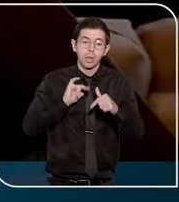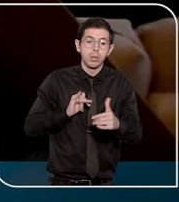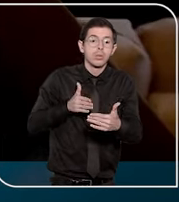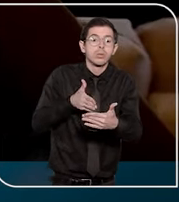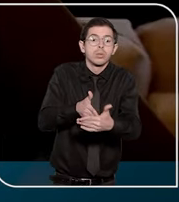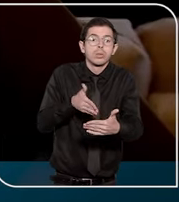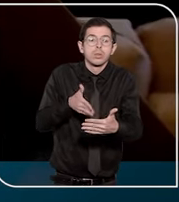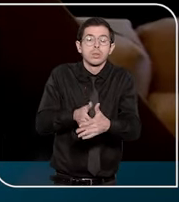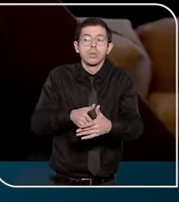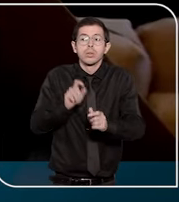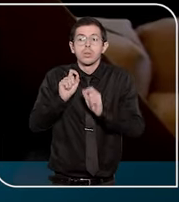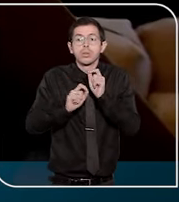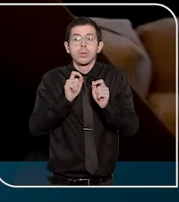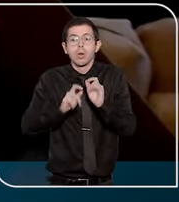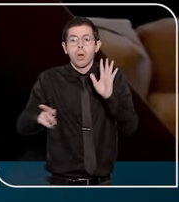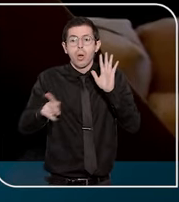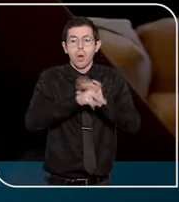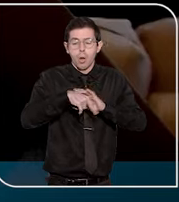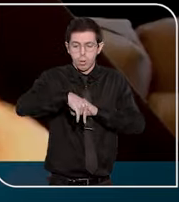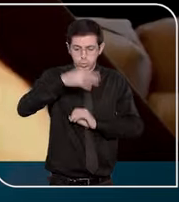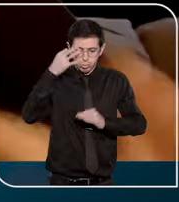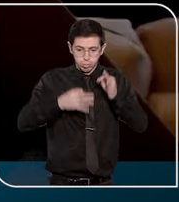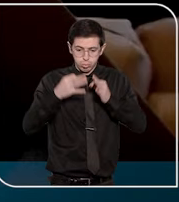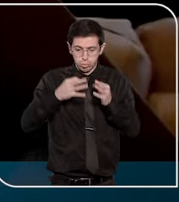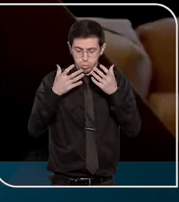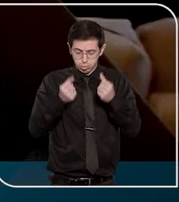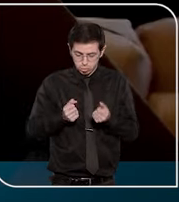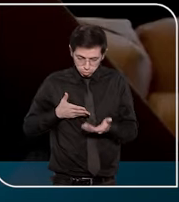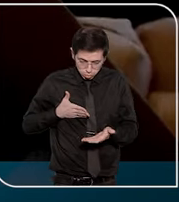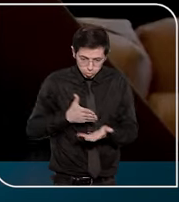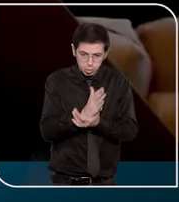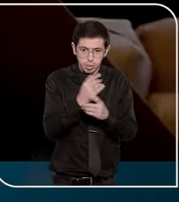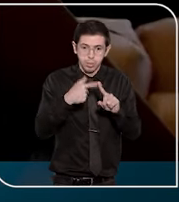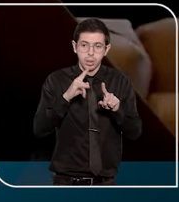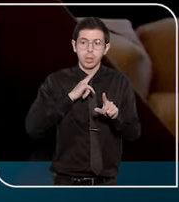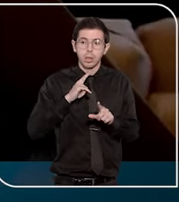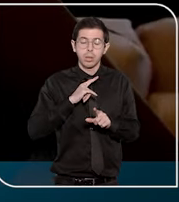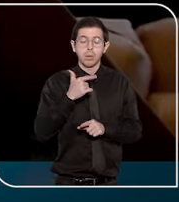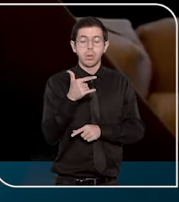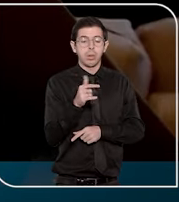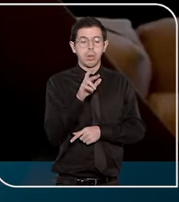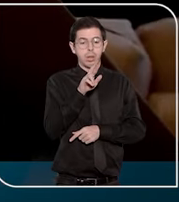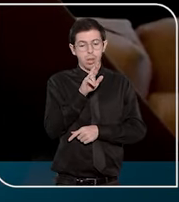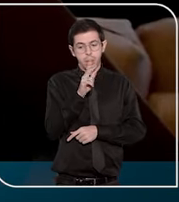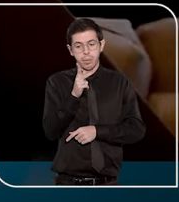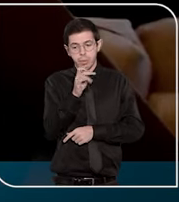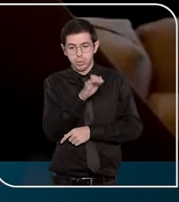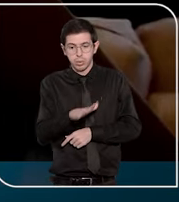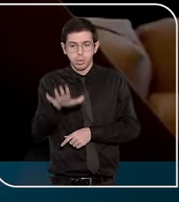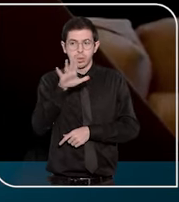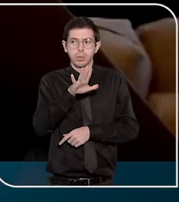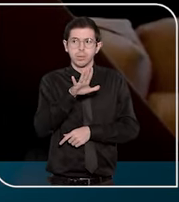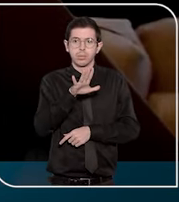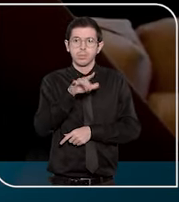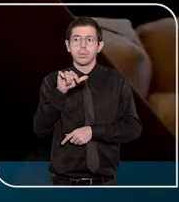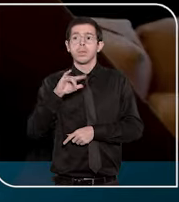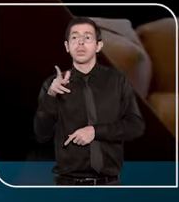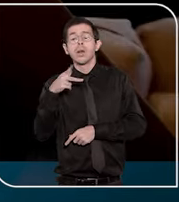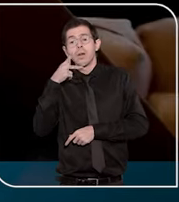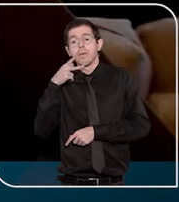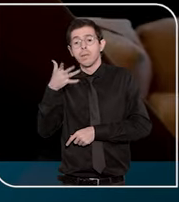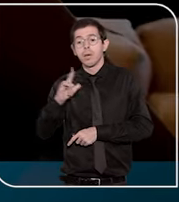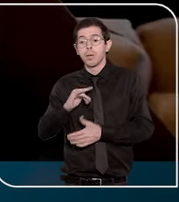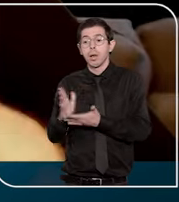impedindo o próprio juízo de admissibilidade, porque é uma questão que não tem repercussão geral, e já foi comentado aqui. Por quê? Porque as partes às vezes